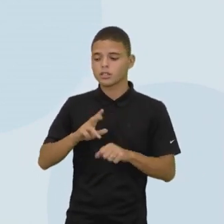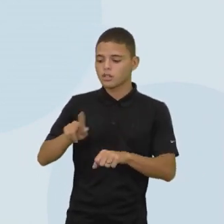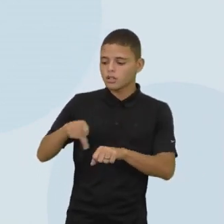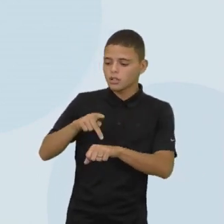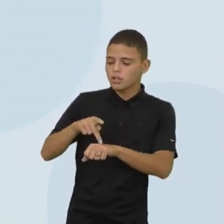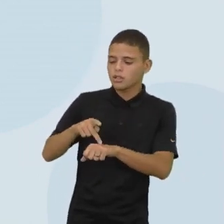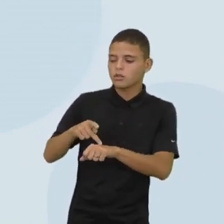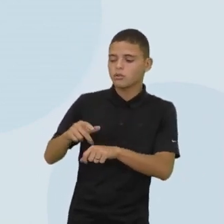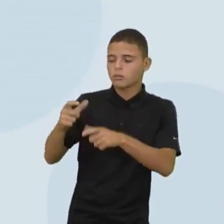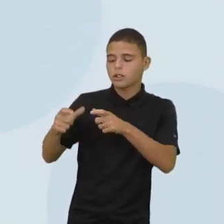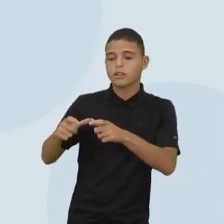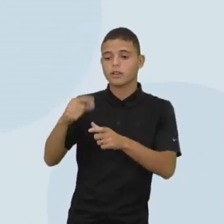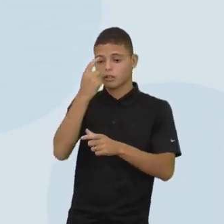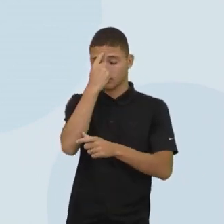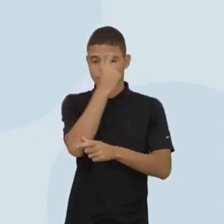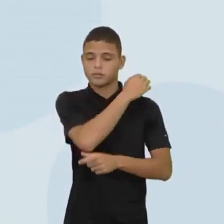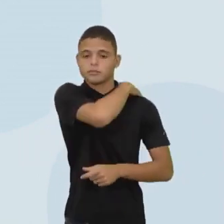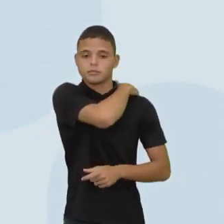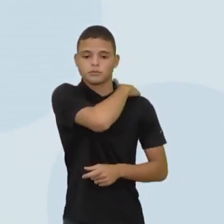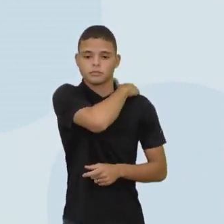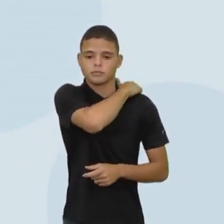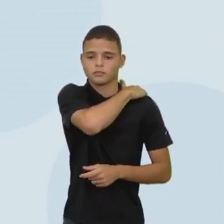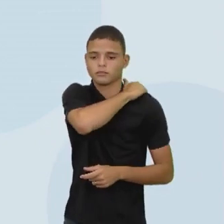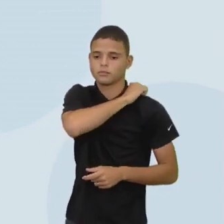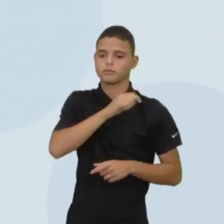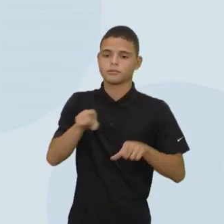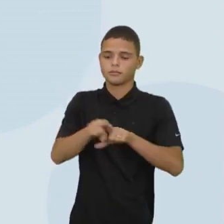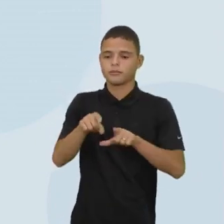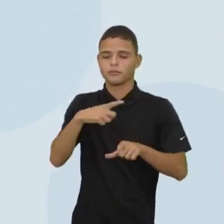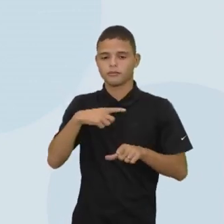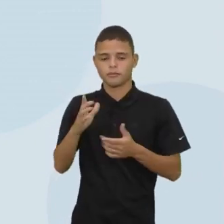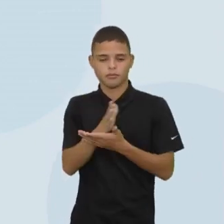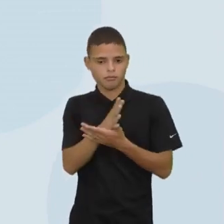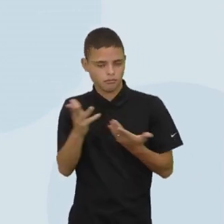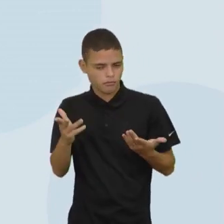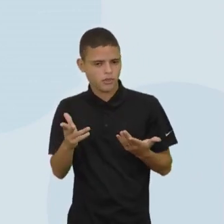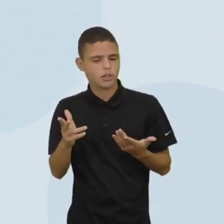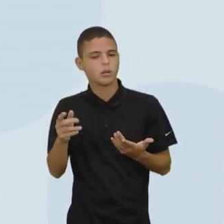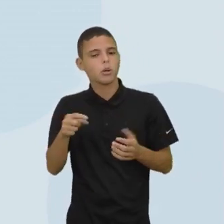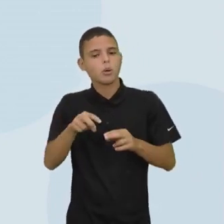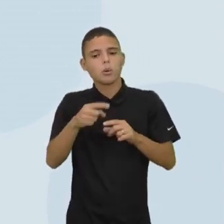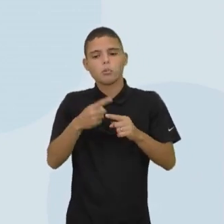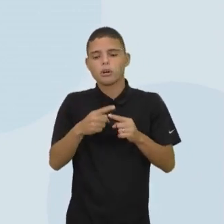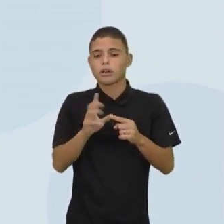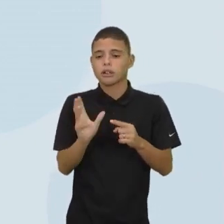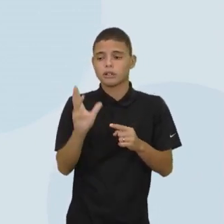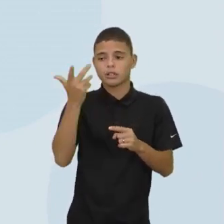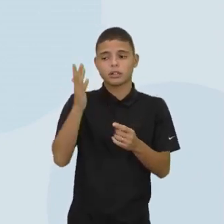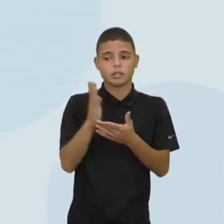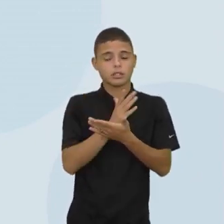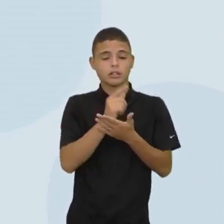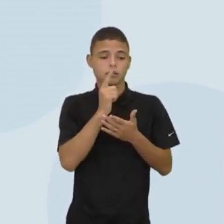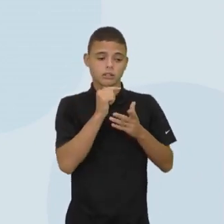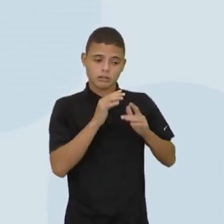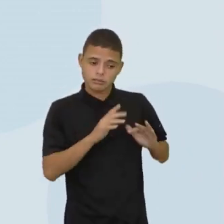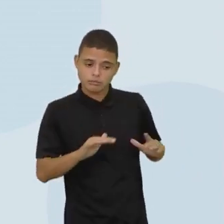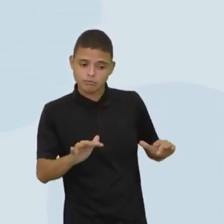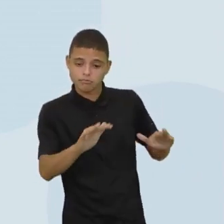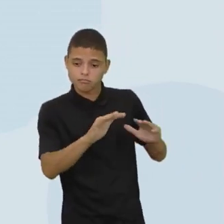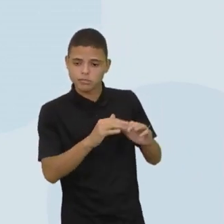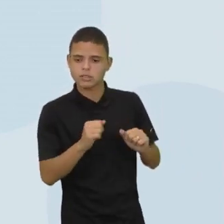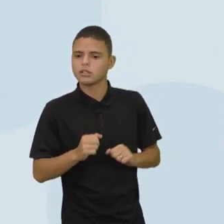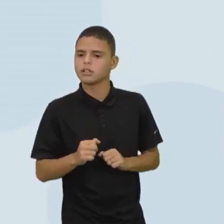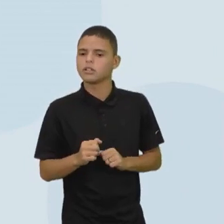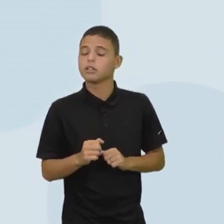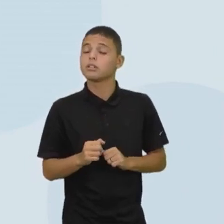de climas de monções, né? Por causa das monções que acontecem no Oceano Índico, né? Então, todas